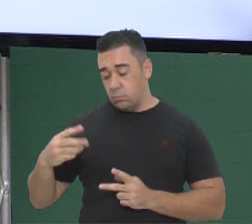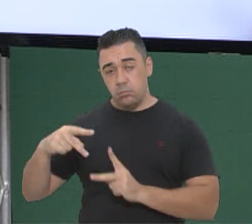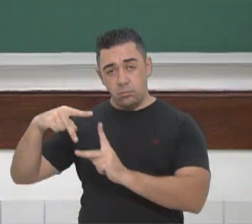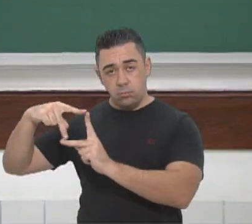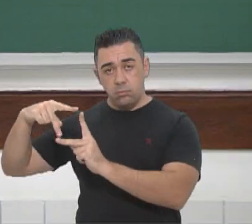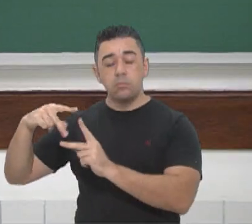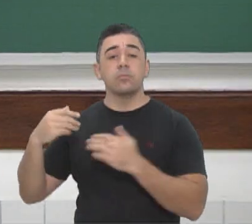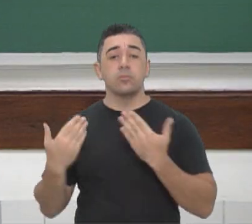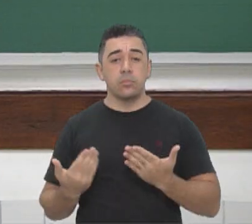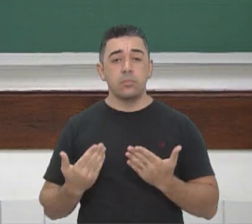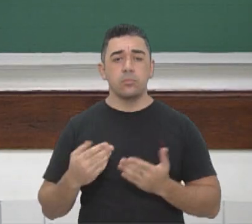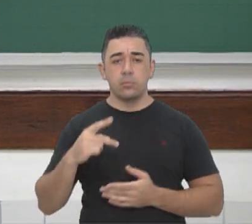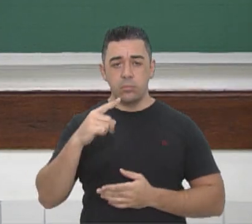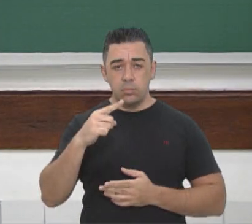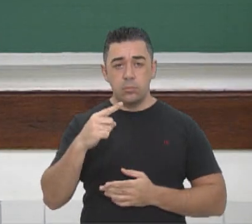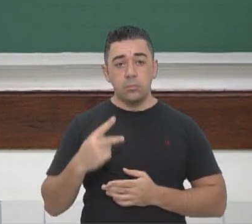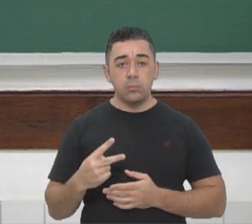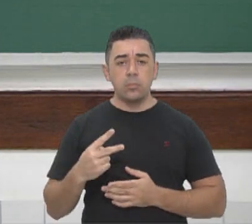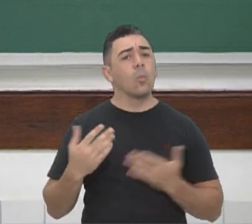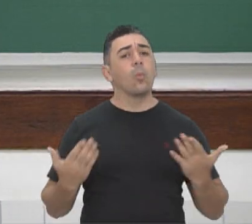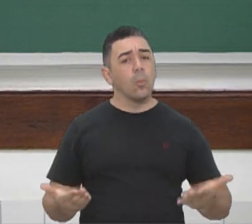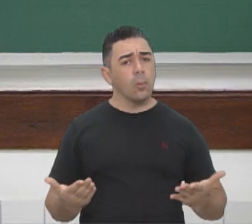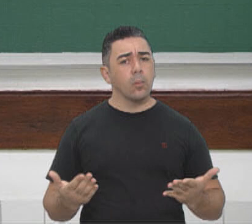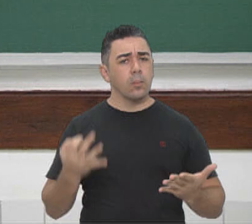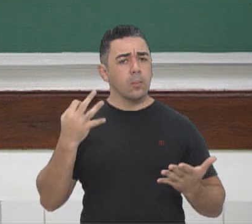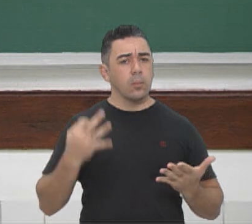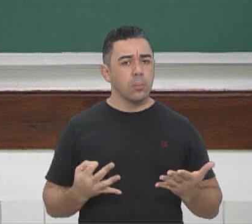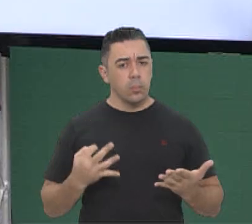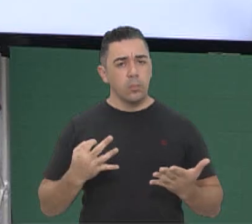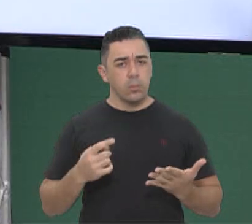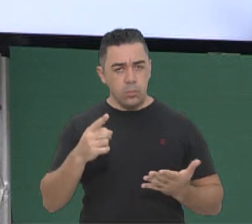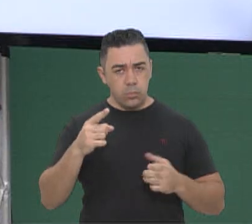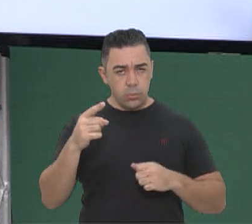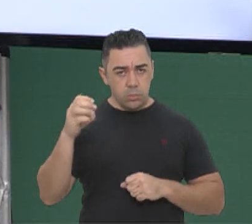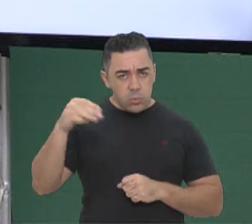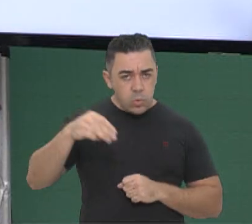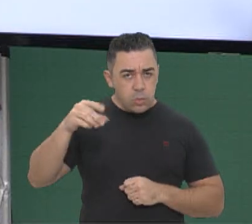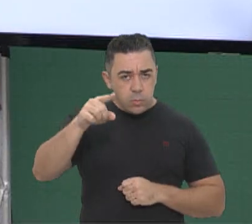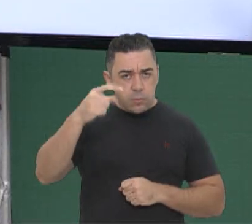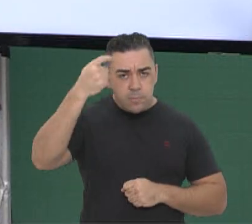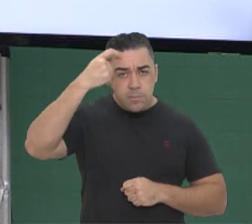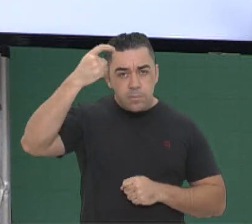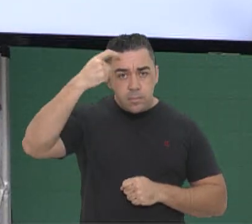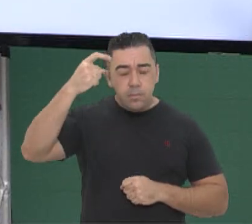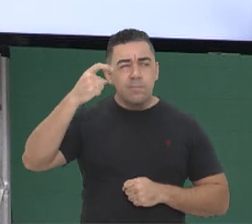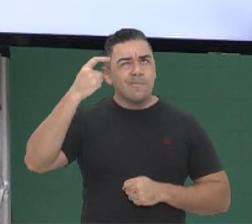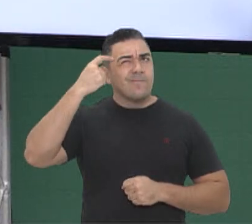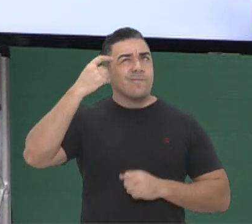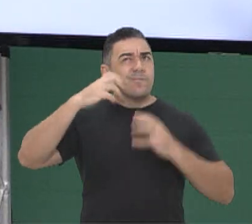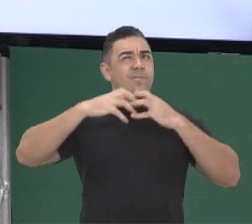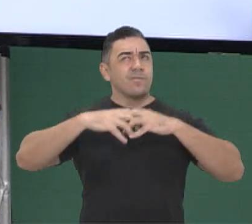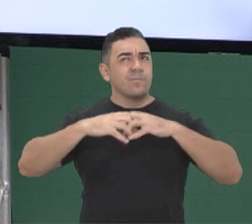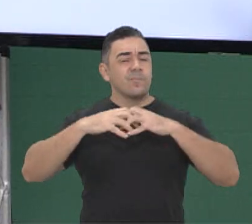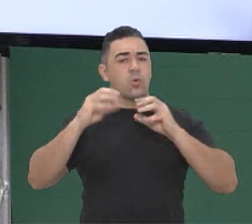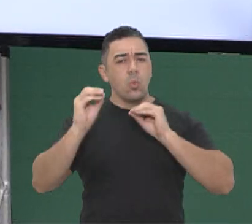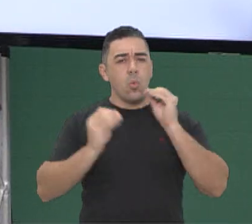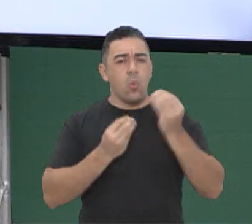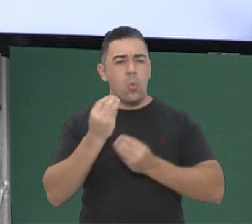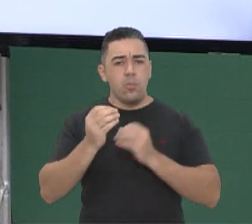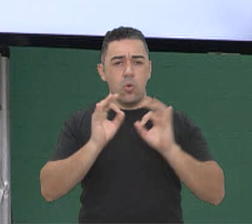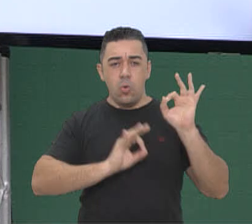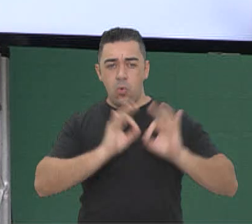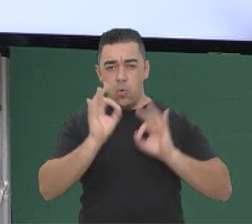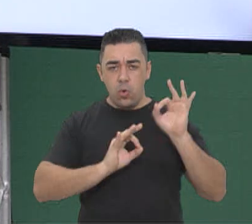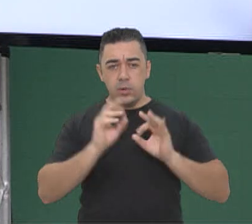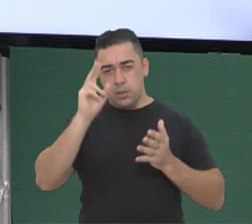3, vou a almoçar ou vou almoçar? Então, uns minutinhos para que vocês pensem e reflitam. Como reorganizar